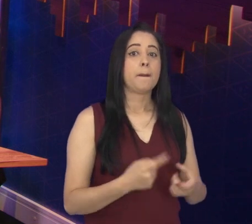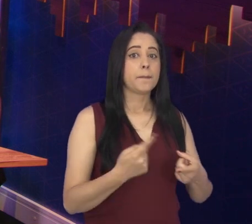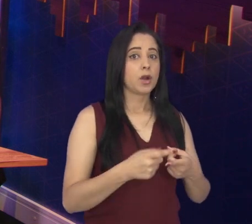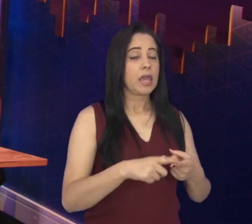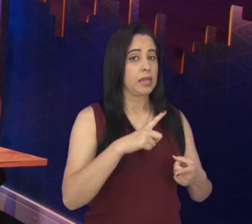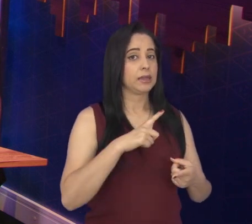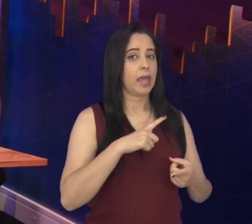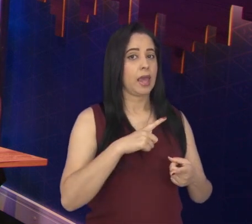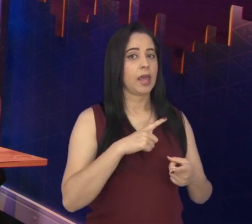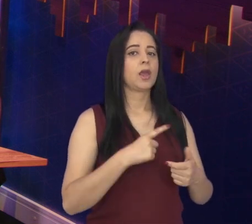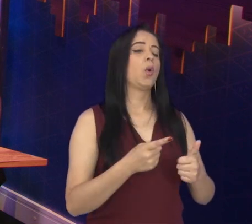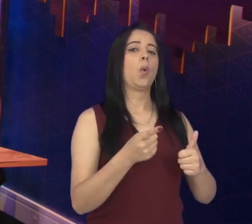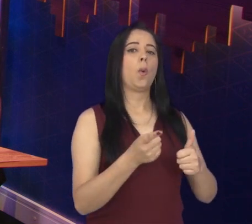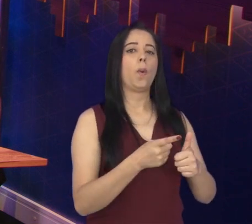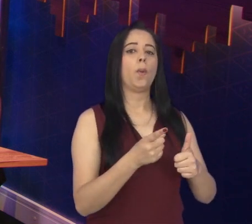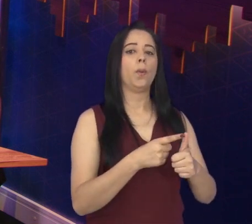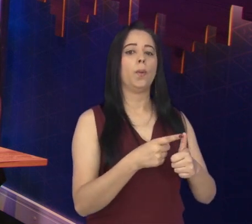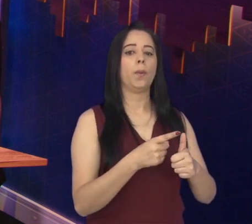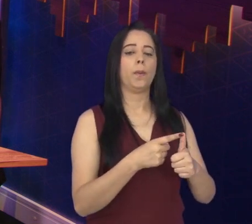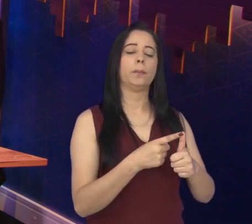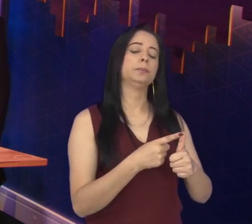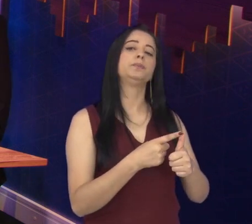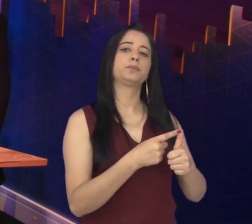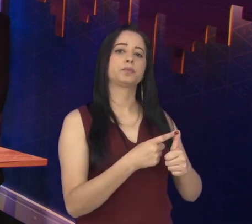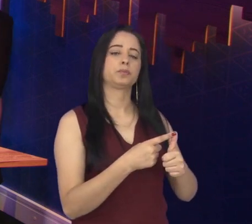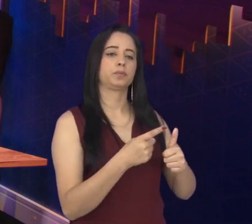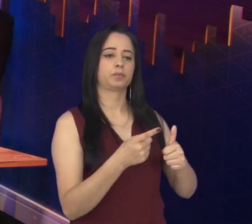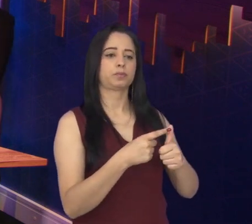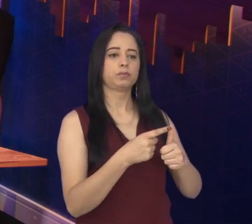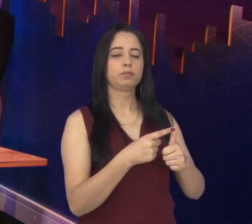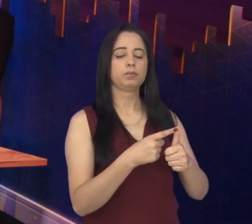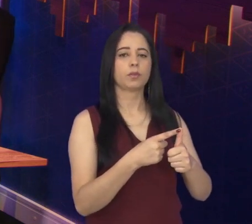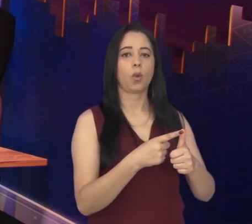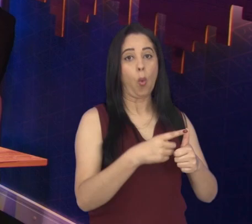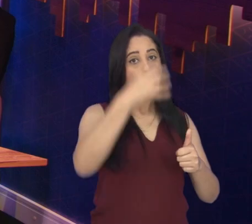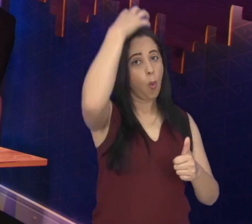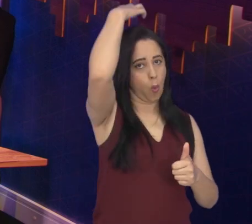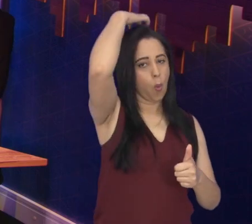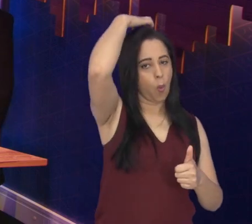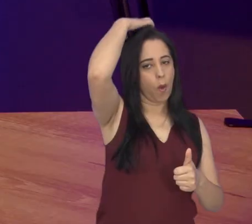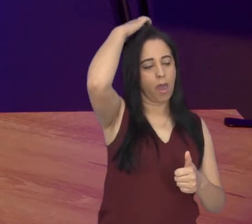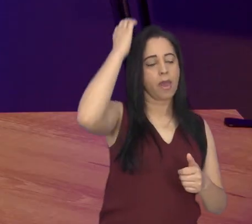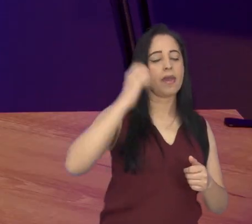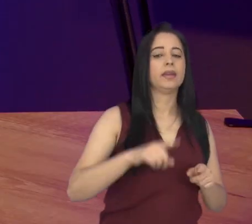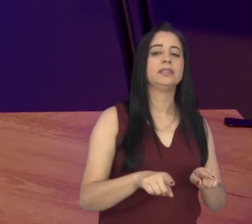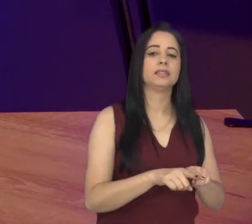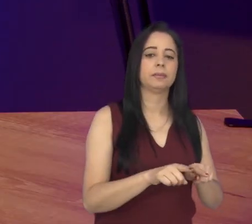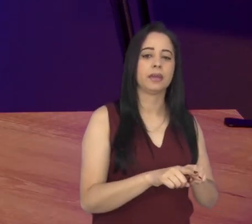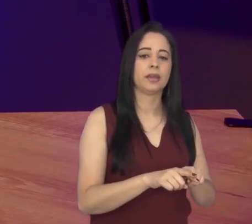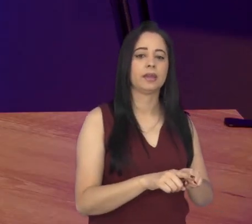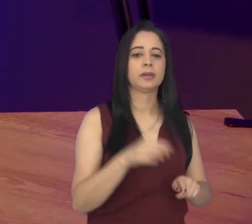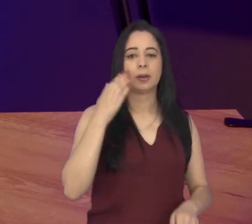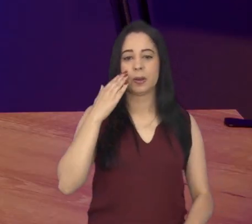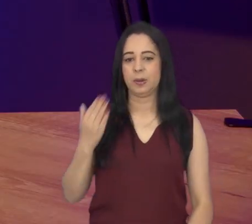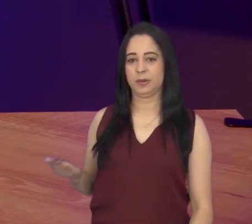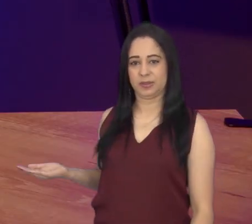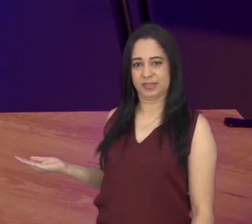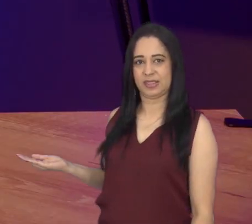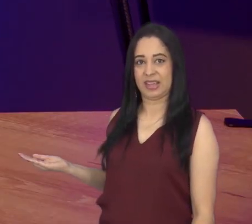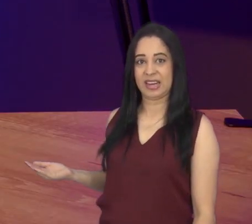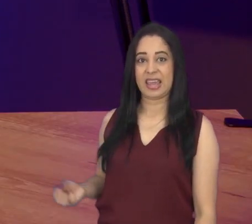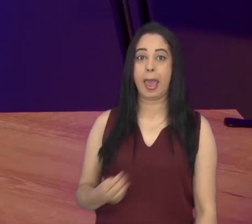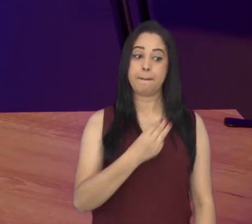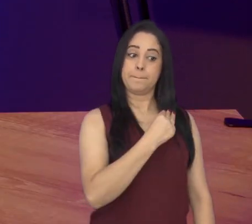Unido, em que a gente tem então um primeiro-ministro que vai exercer ali as funções do rei. A gente teve por muito tempo,